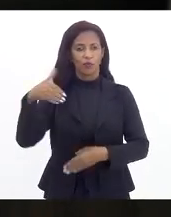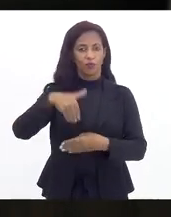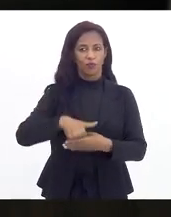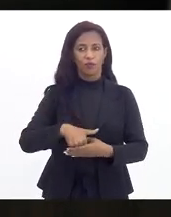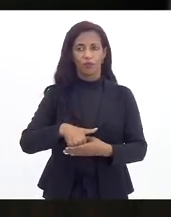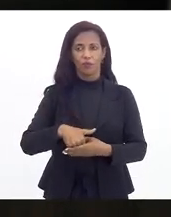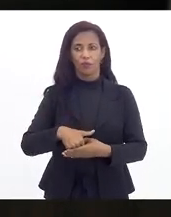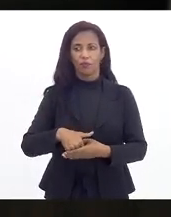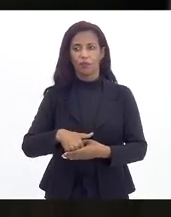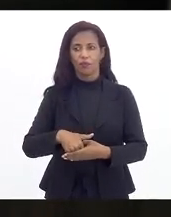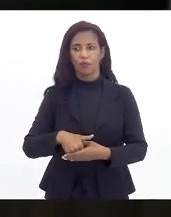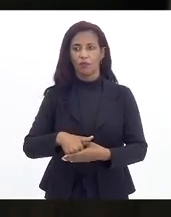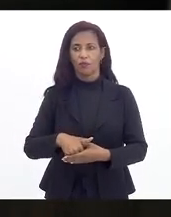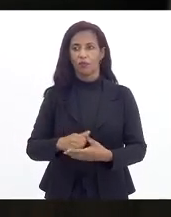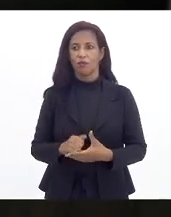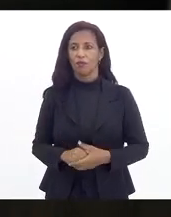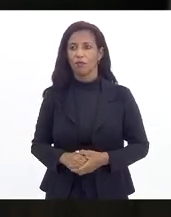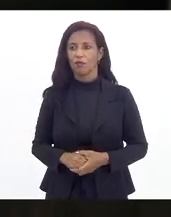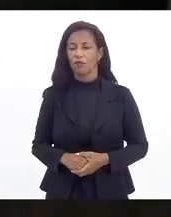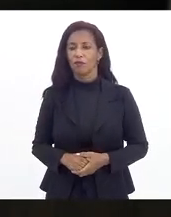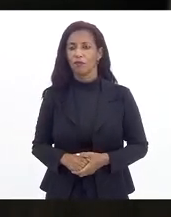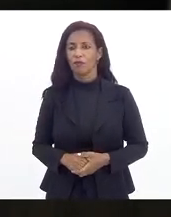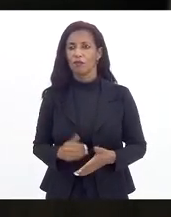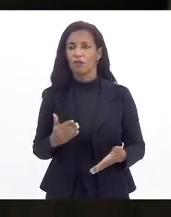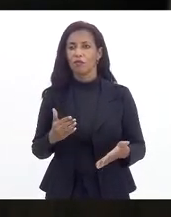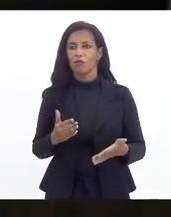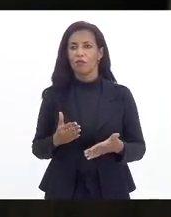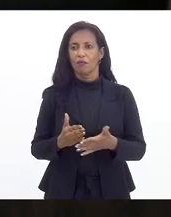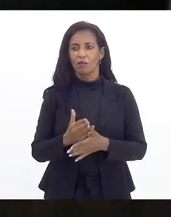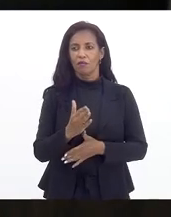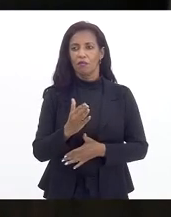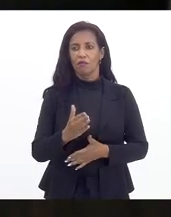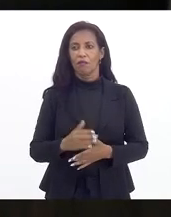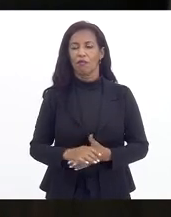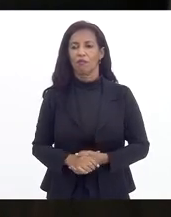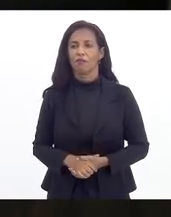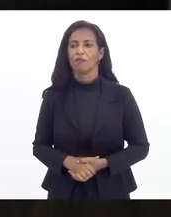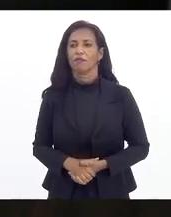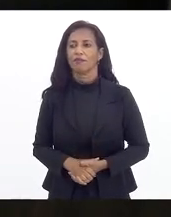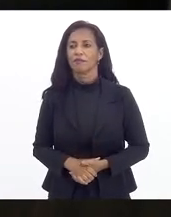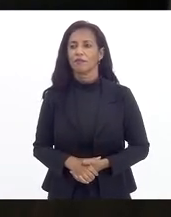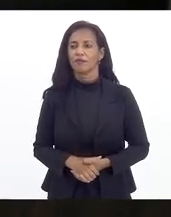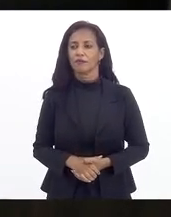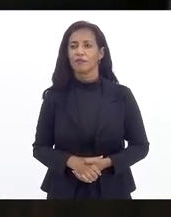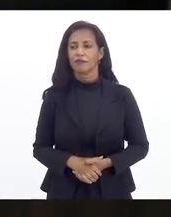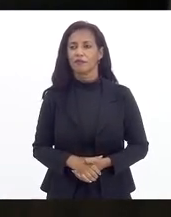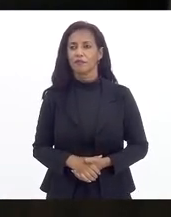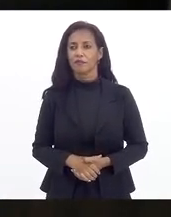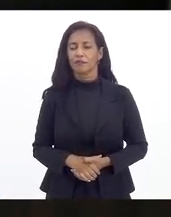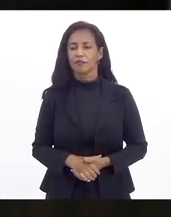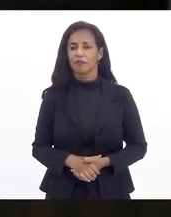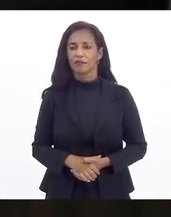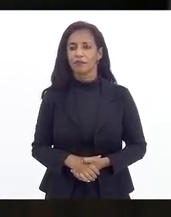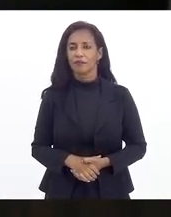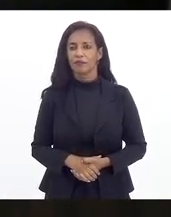em votação. Senhores que aprovam, permaneçam como estão. Aprovado.